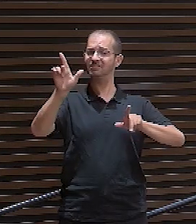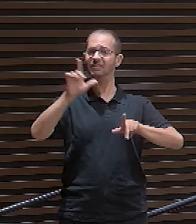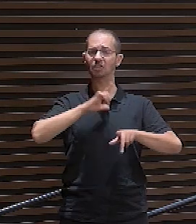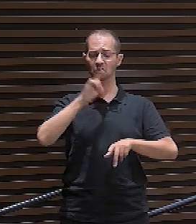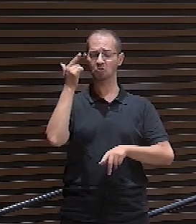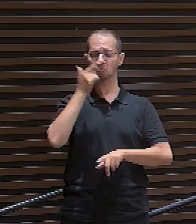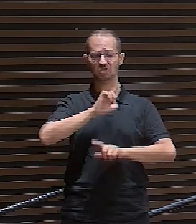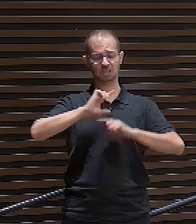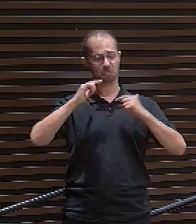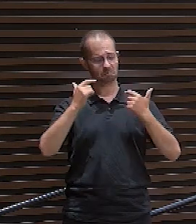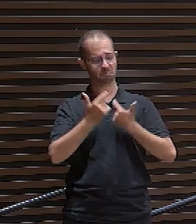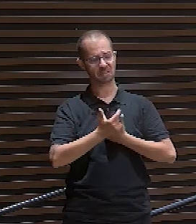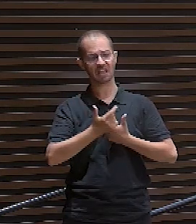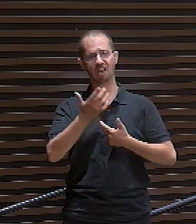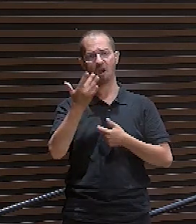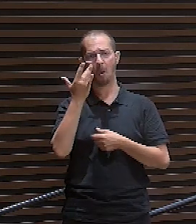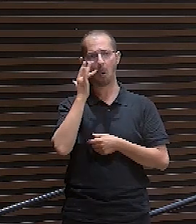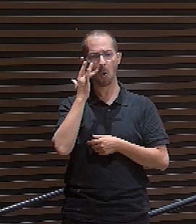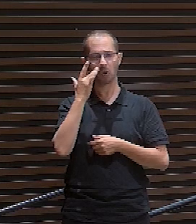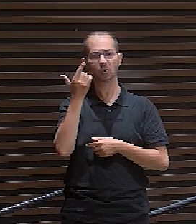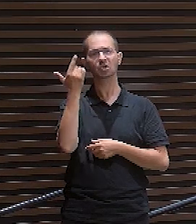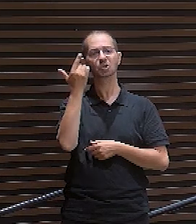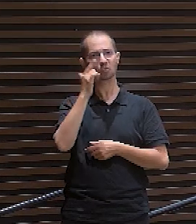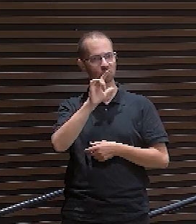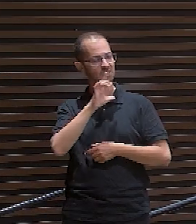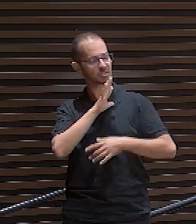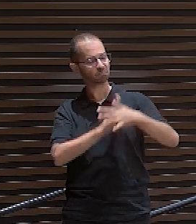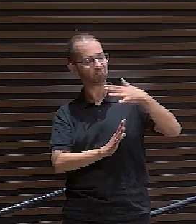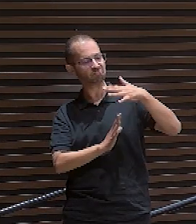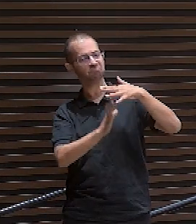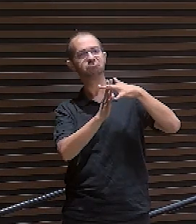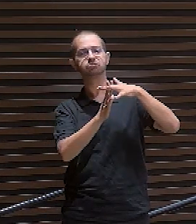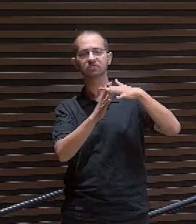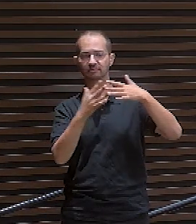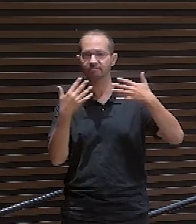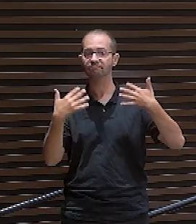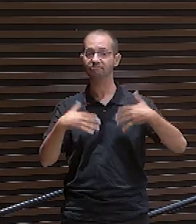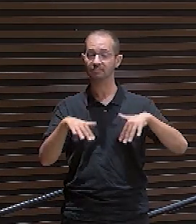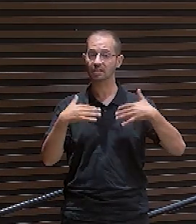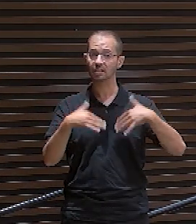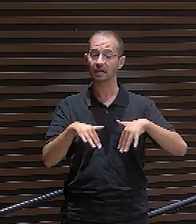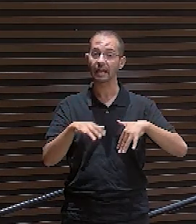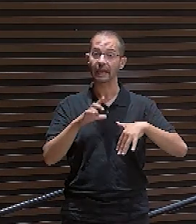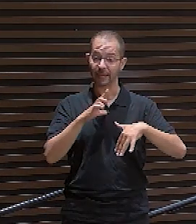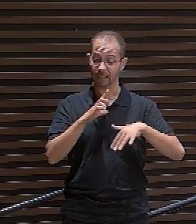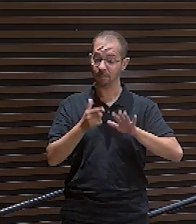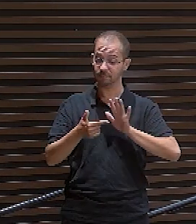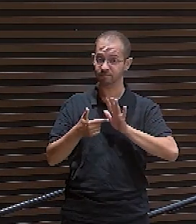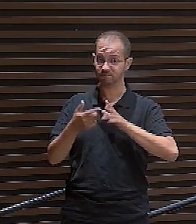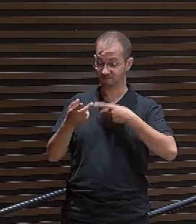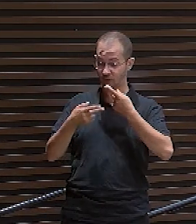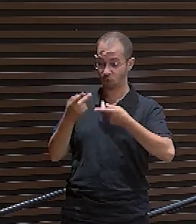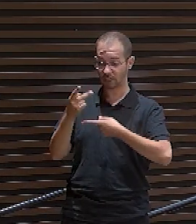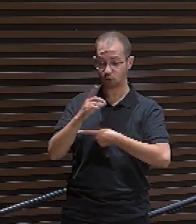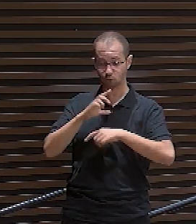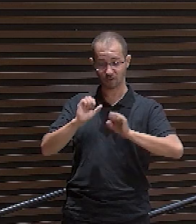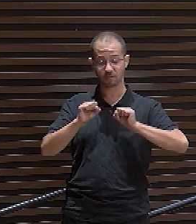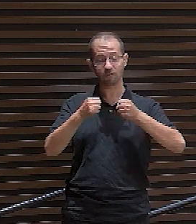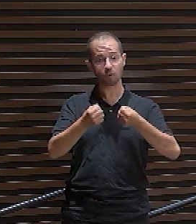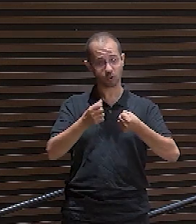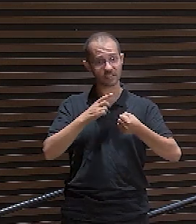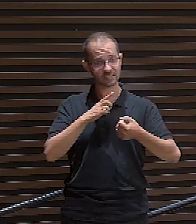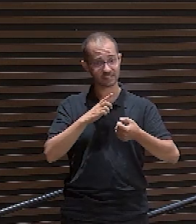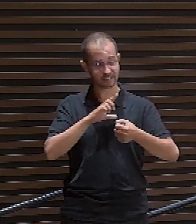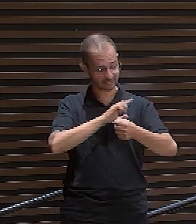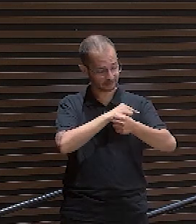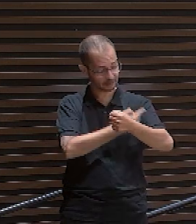de ouro e batendo o recorde olímpico. Ele atribuiu sua força e determinação à